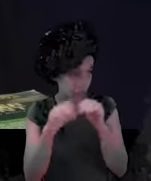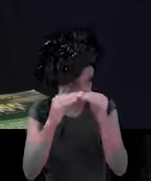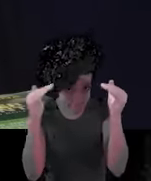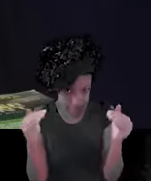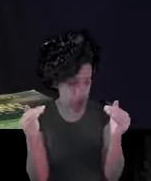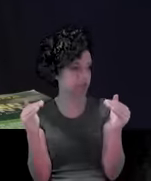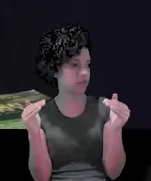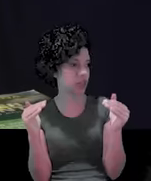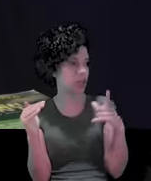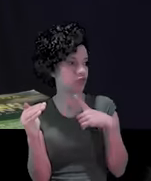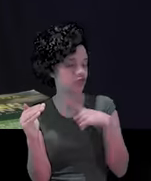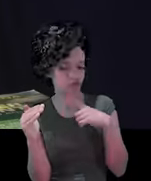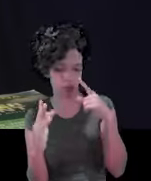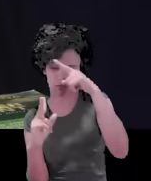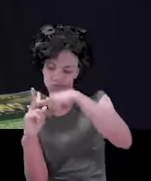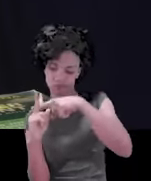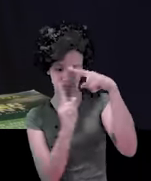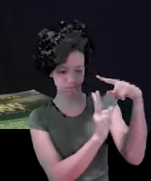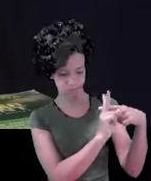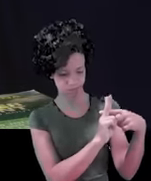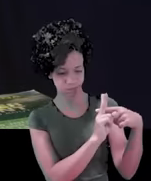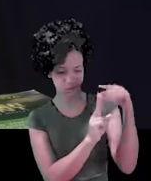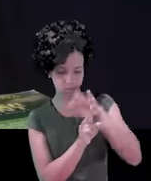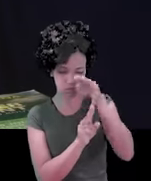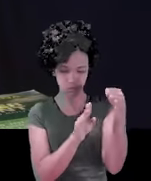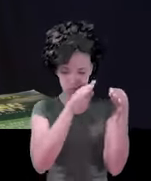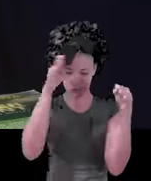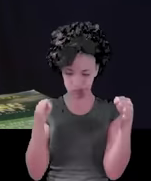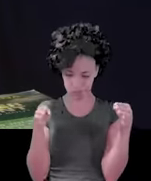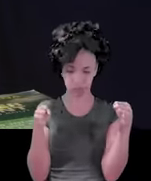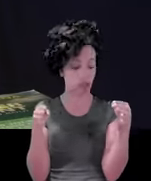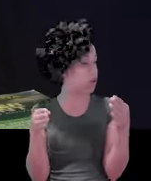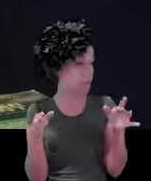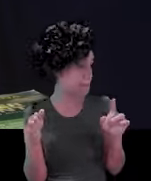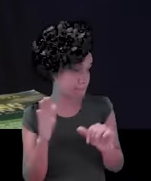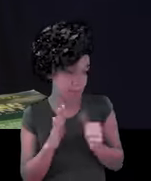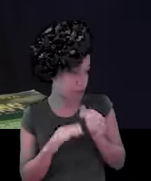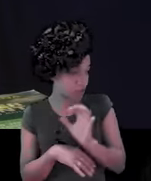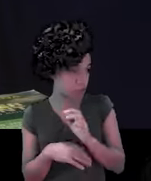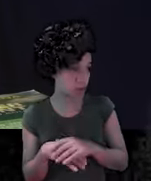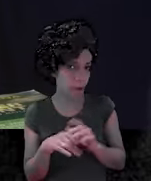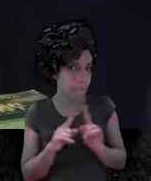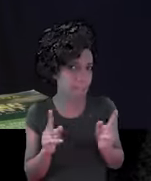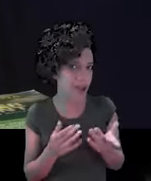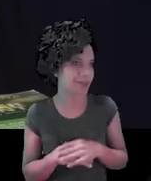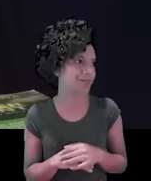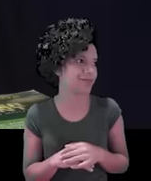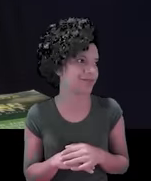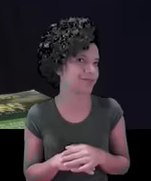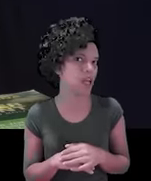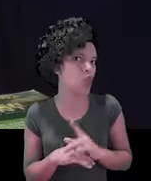assim né é botava dos lados nessa Forquilha para criar uns pé de uma parede e de primeira foi isso só que